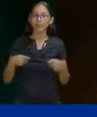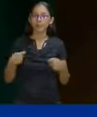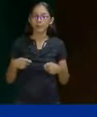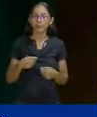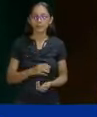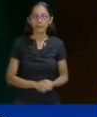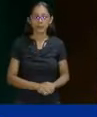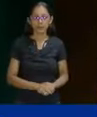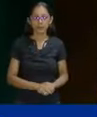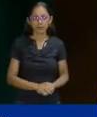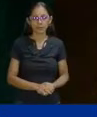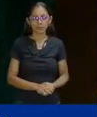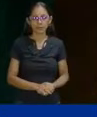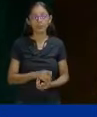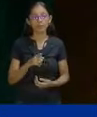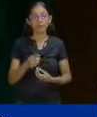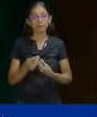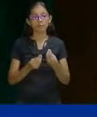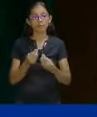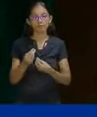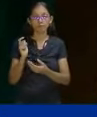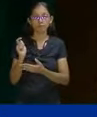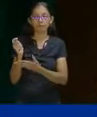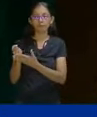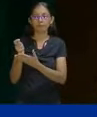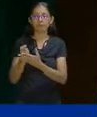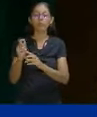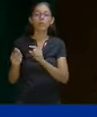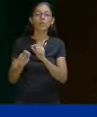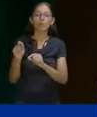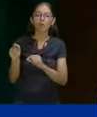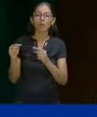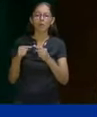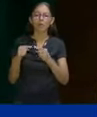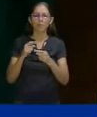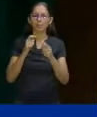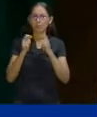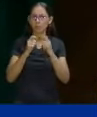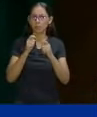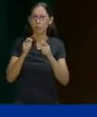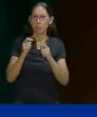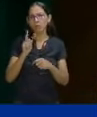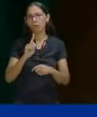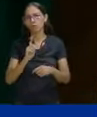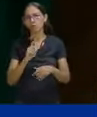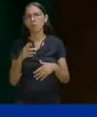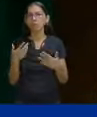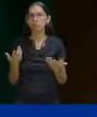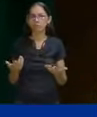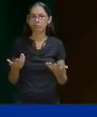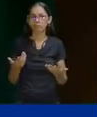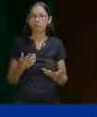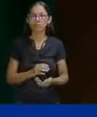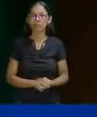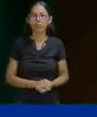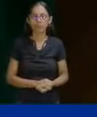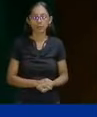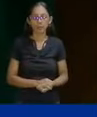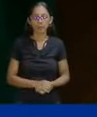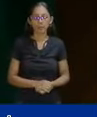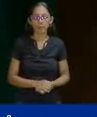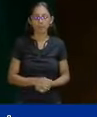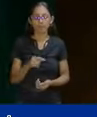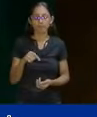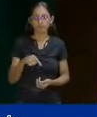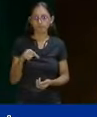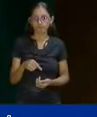esse gasto é econômico ou não. Isso é importante porque, embora esta Corte já não possa mais